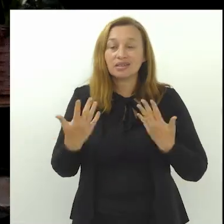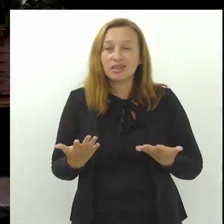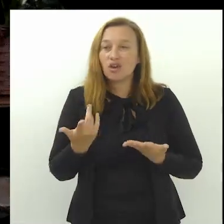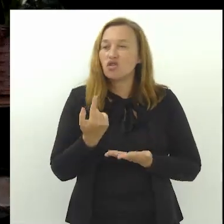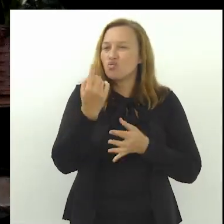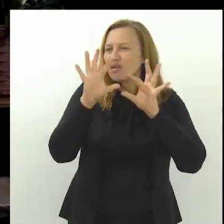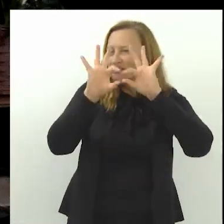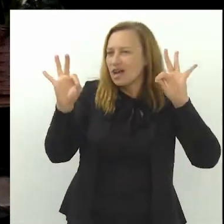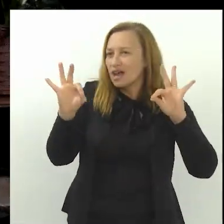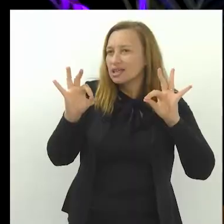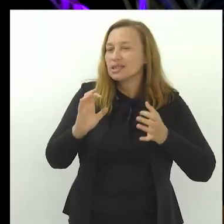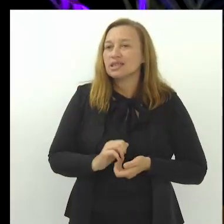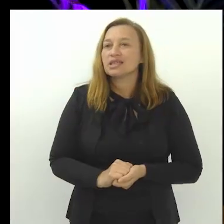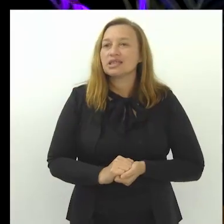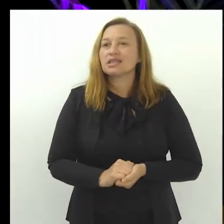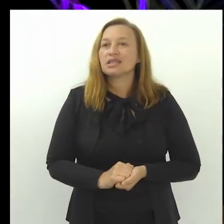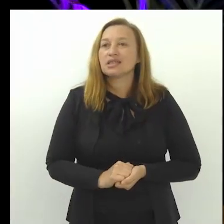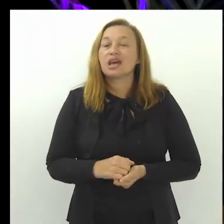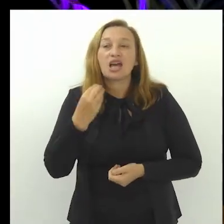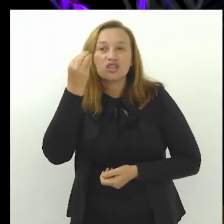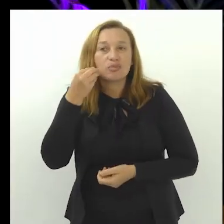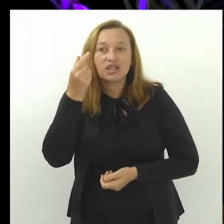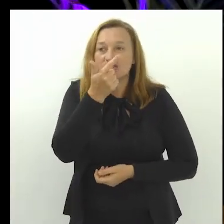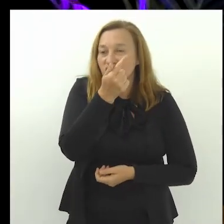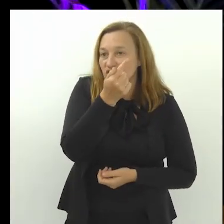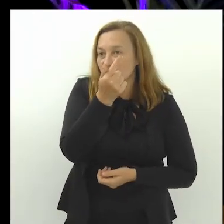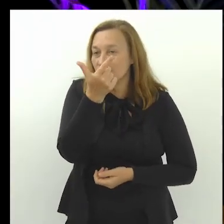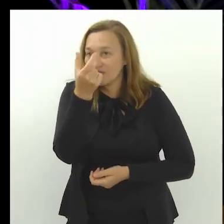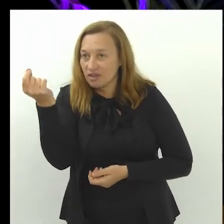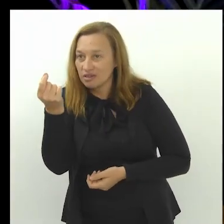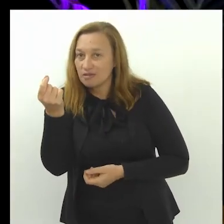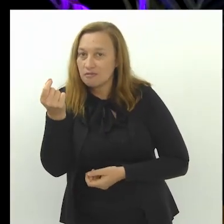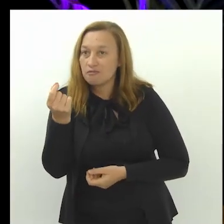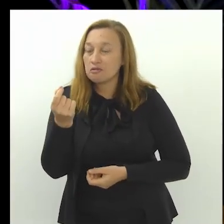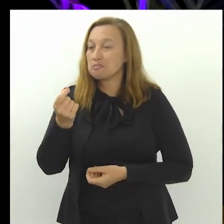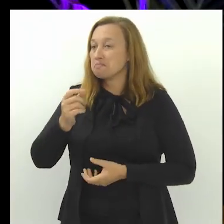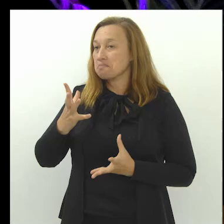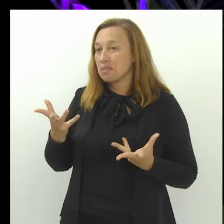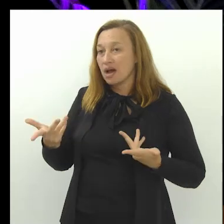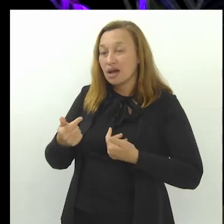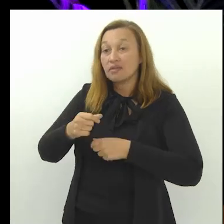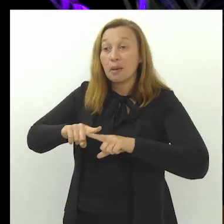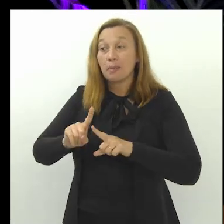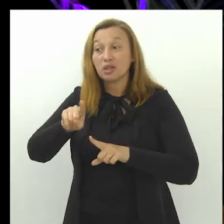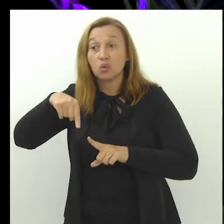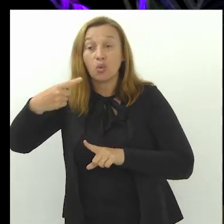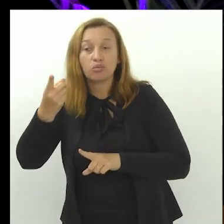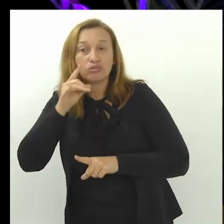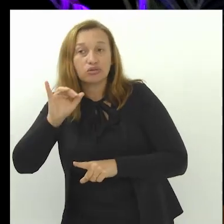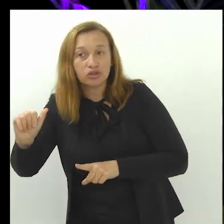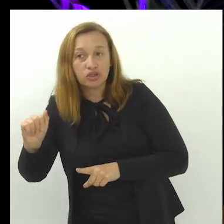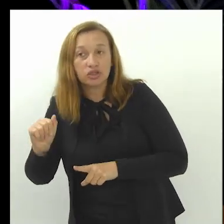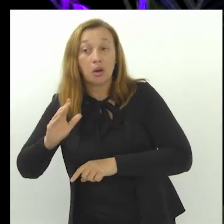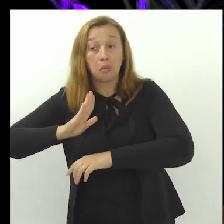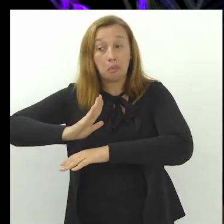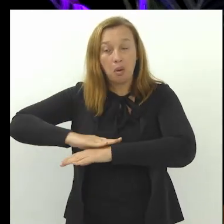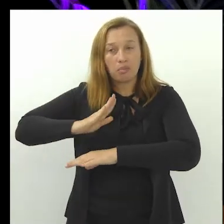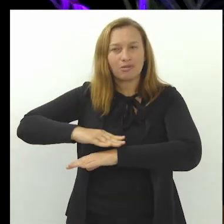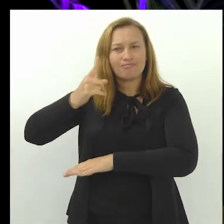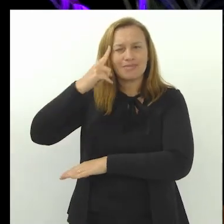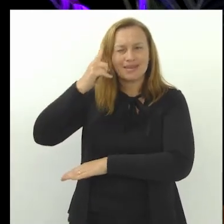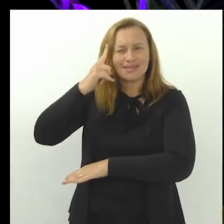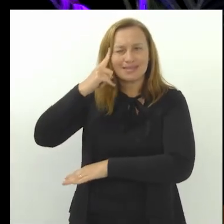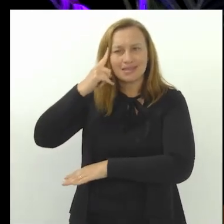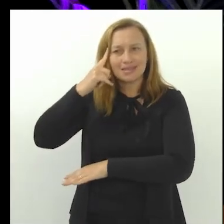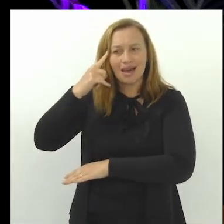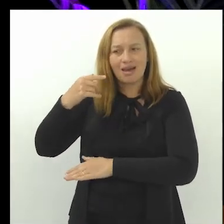Muito bem. E Lucas? Então, em uma frase, considero que a experiência do G20 foi extremamente proveitosa, mas no dia